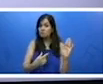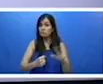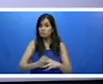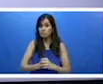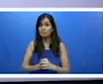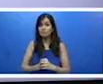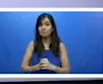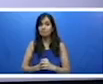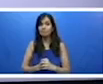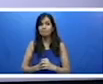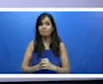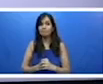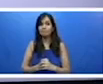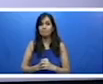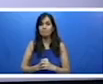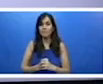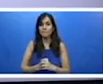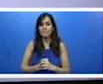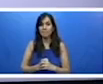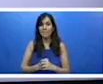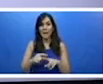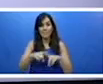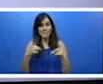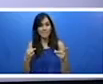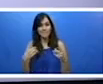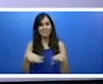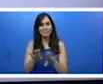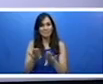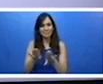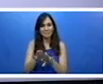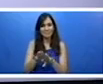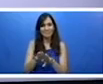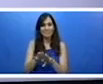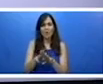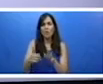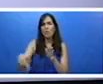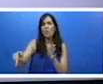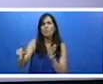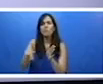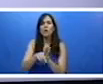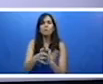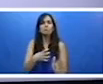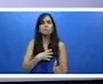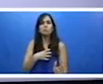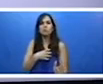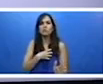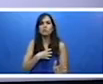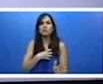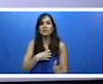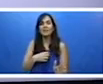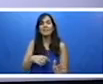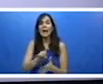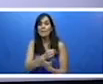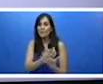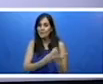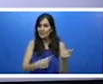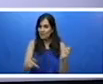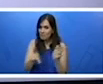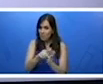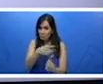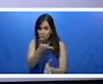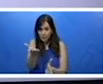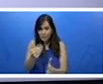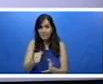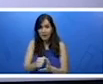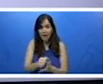passo a passo, né? Mas também esse próprio módulo, no material apostilado de vocês. Deem